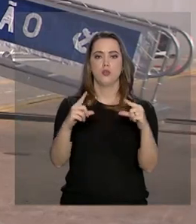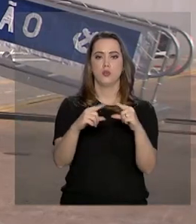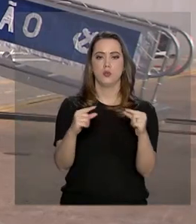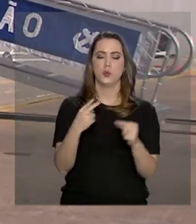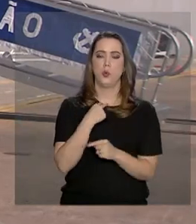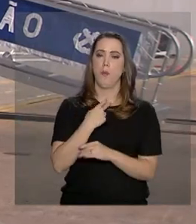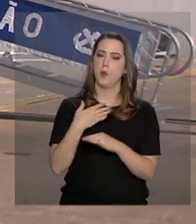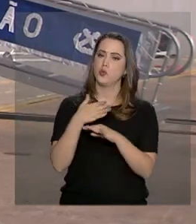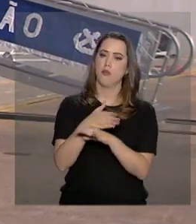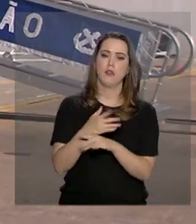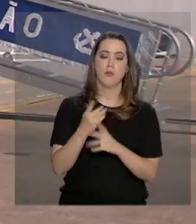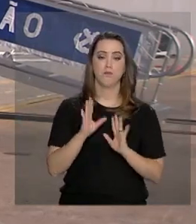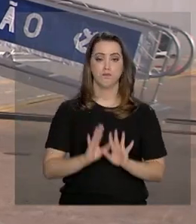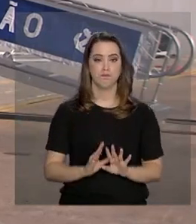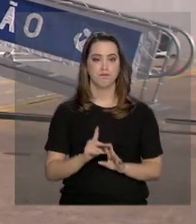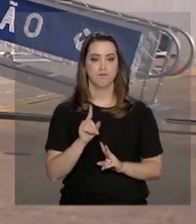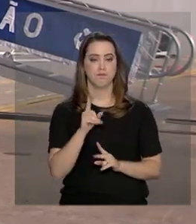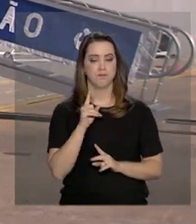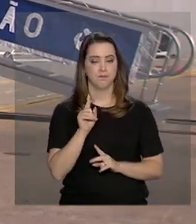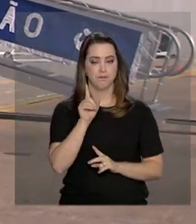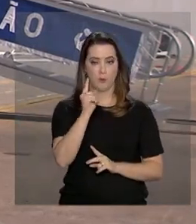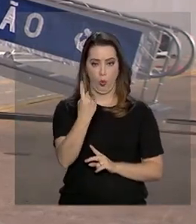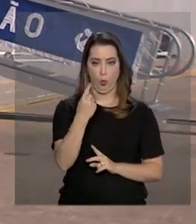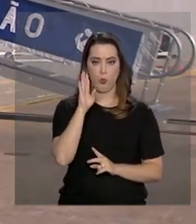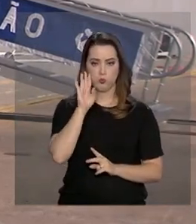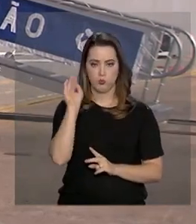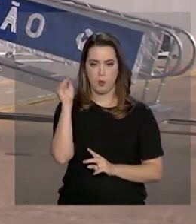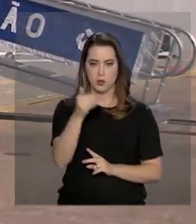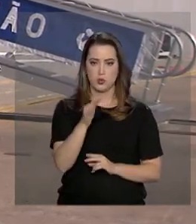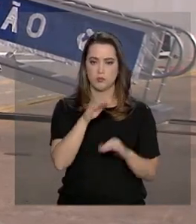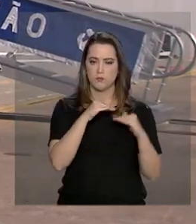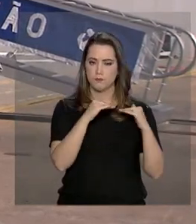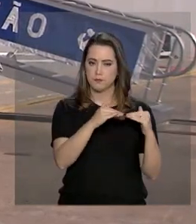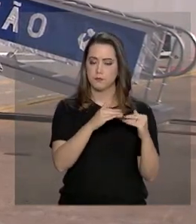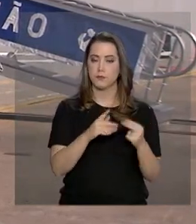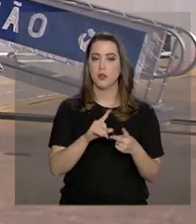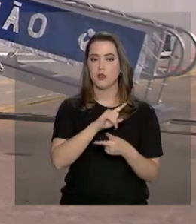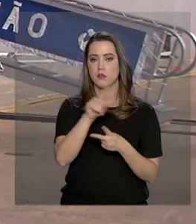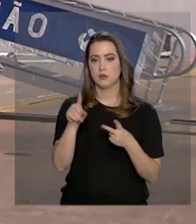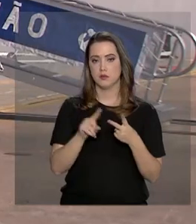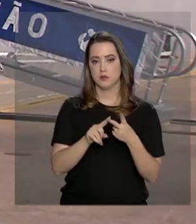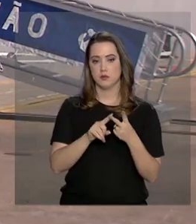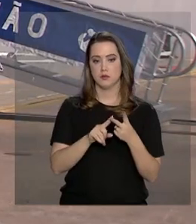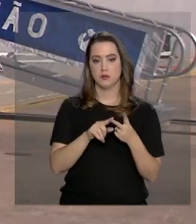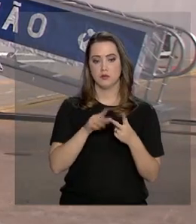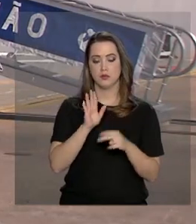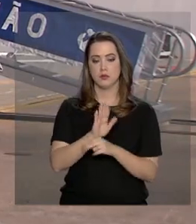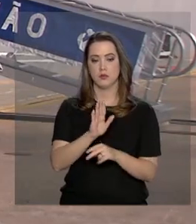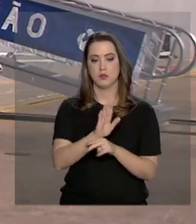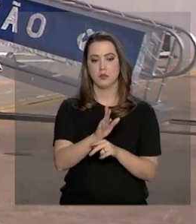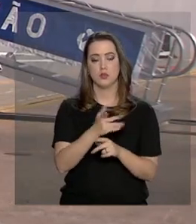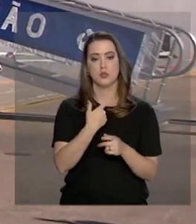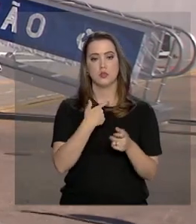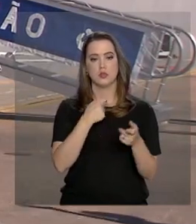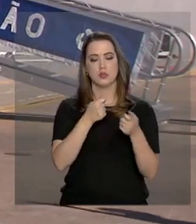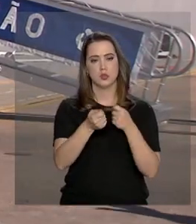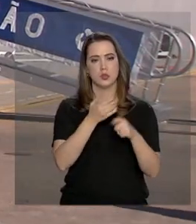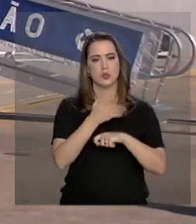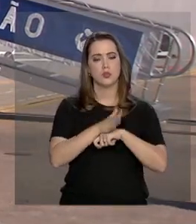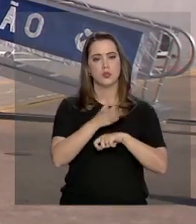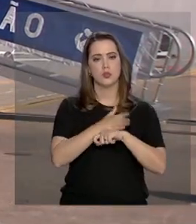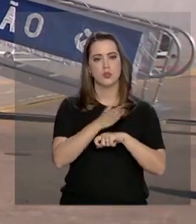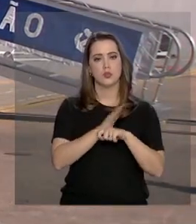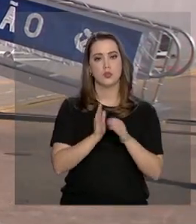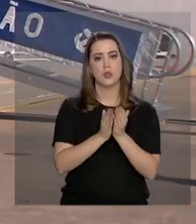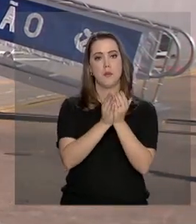autorizado. Essa é a primeira tarefa visando a estabilidade daquela região. E a segunda tarefa é contribuir no adestramento e na capacitação